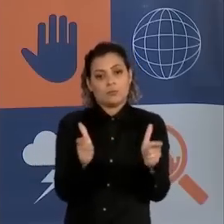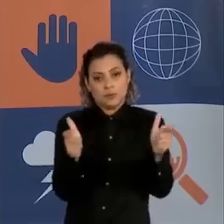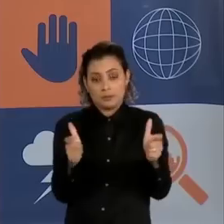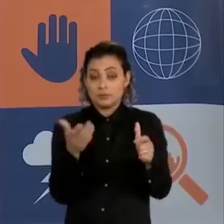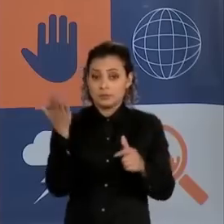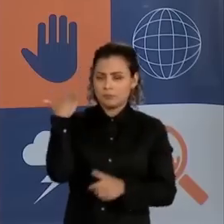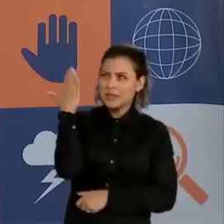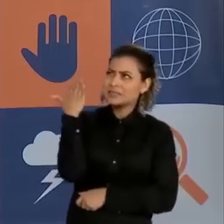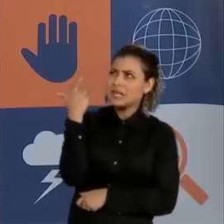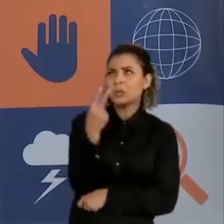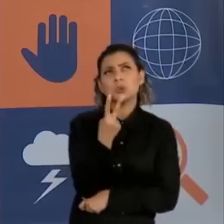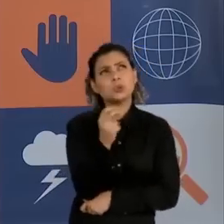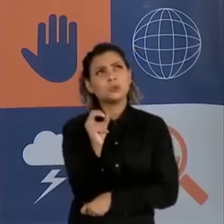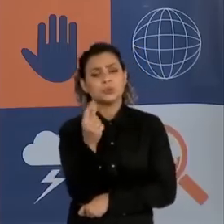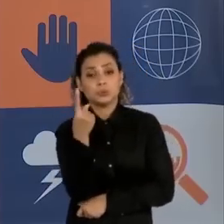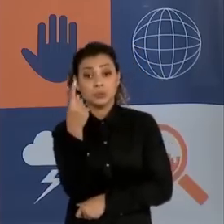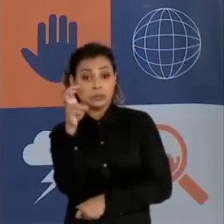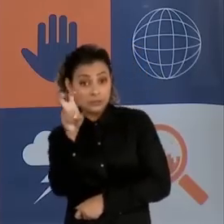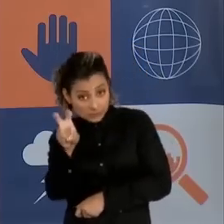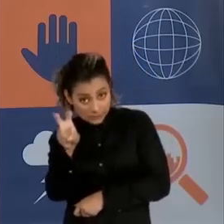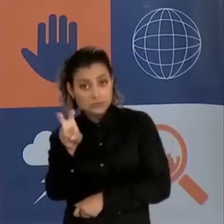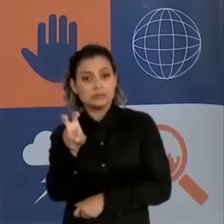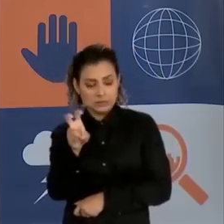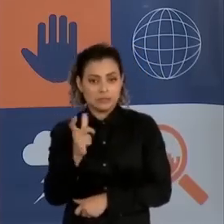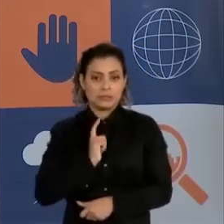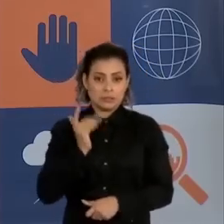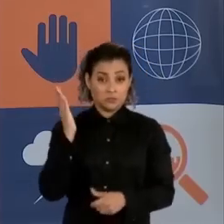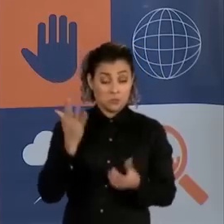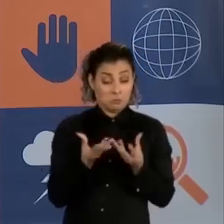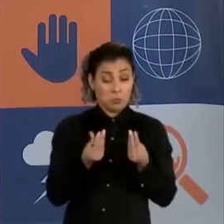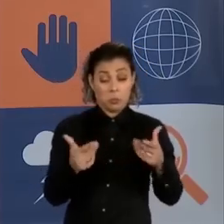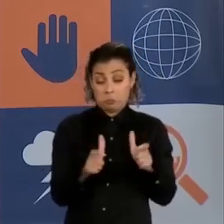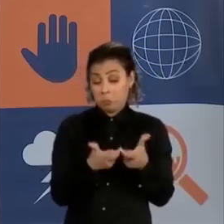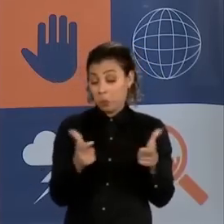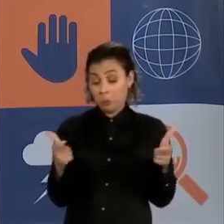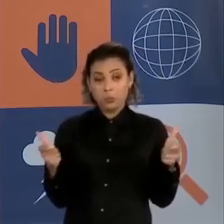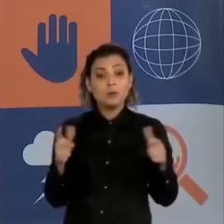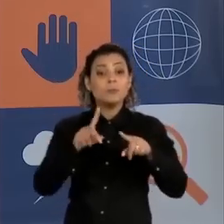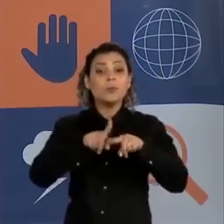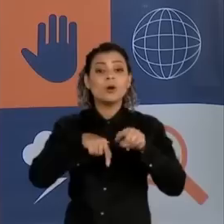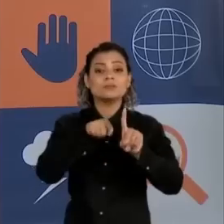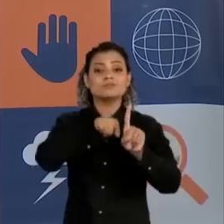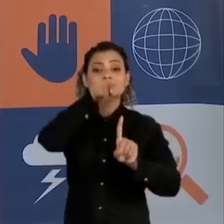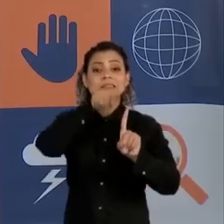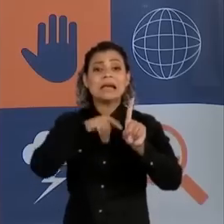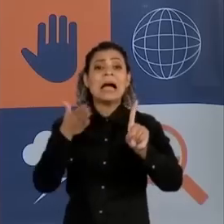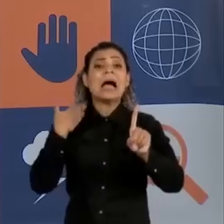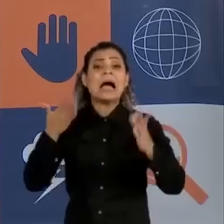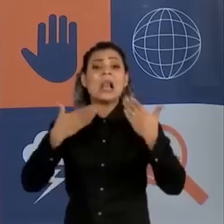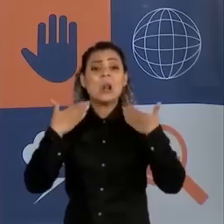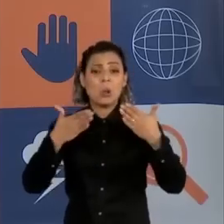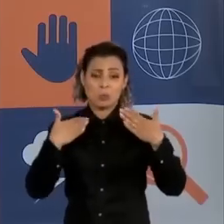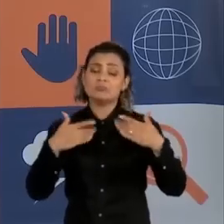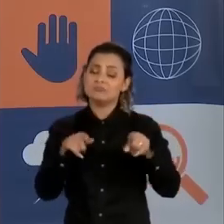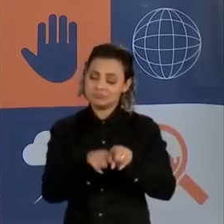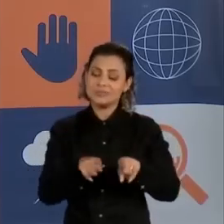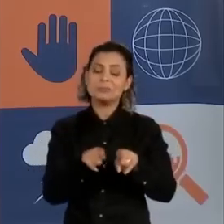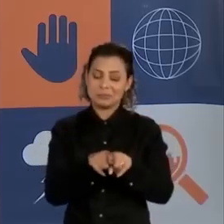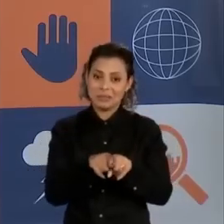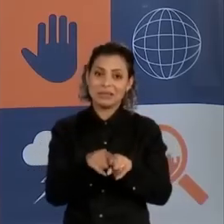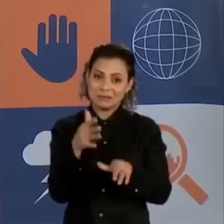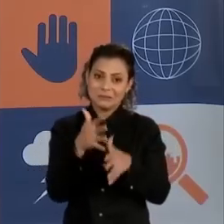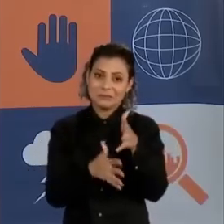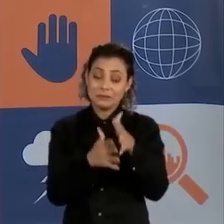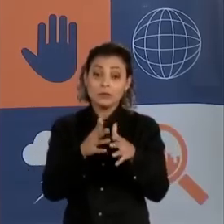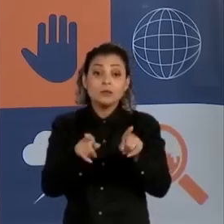última epidemia em 2015. Um outro fator são as altas temperaturas e o fato de nós